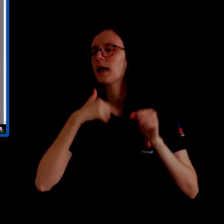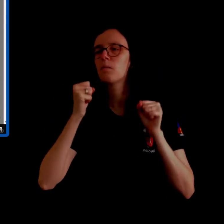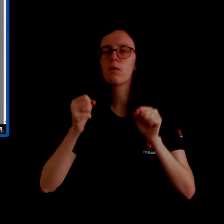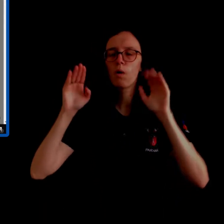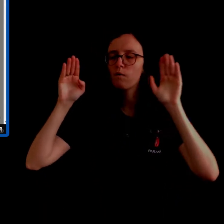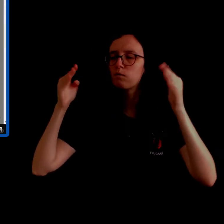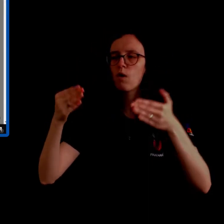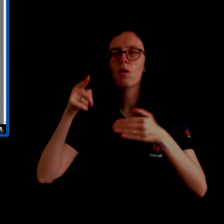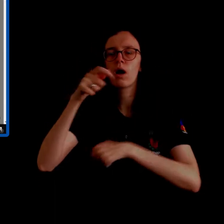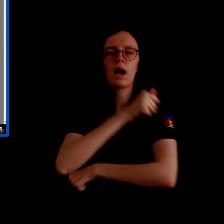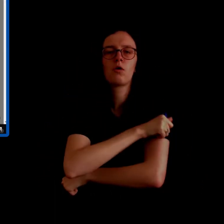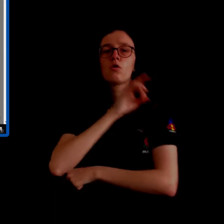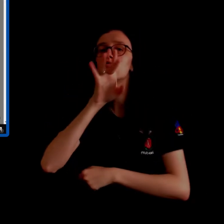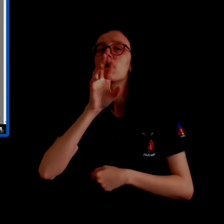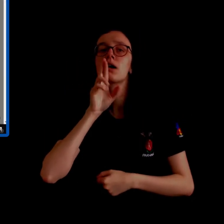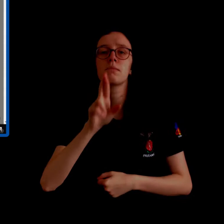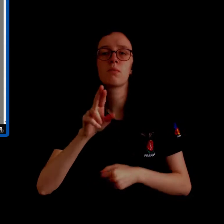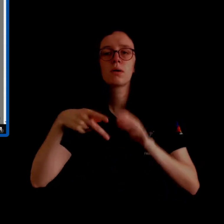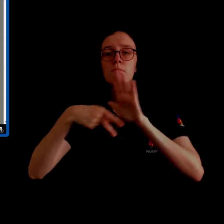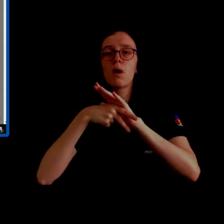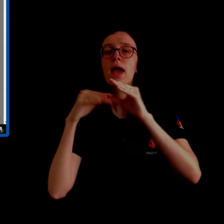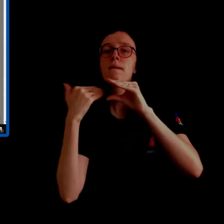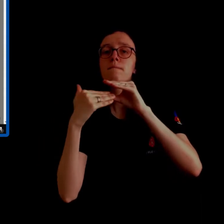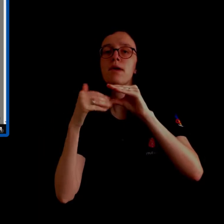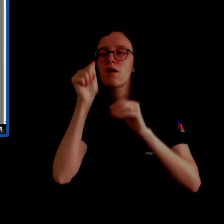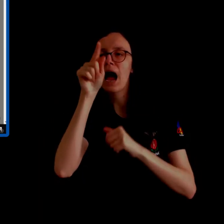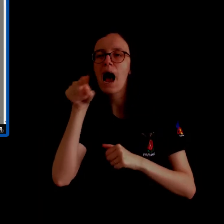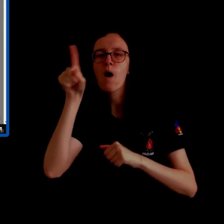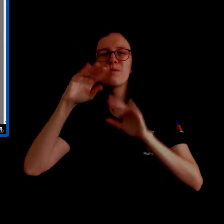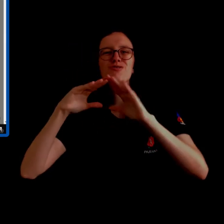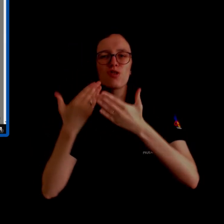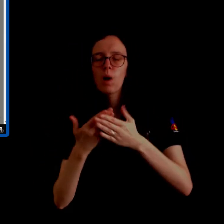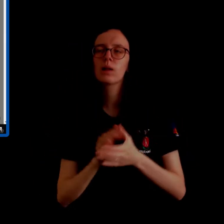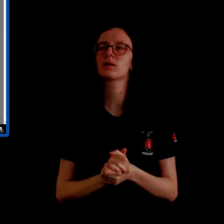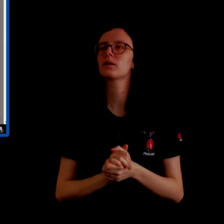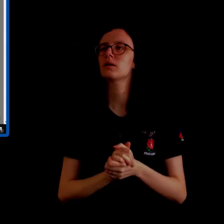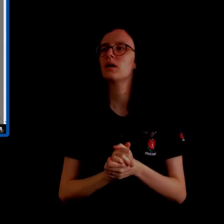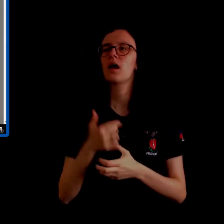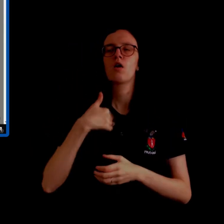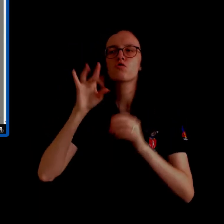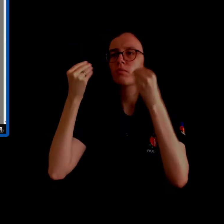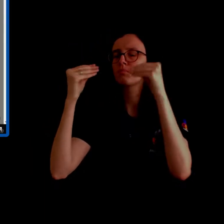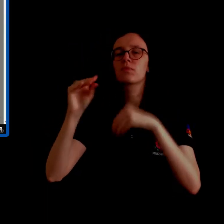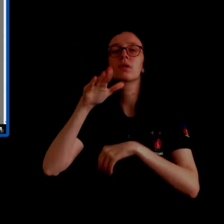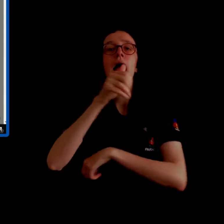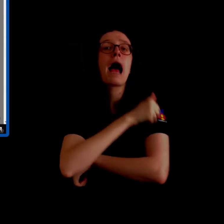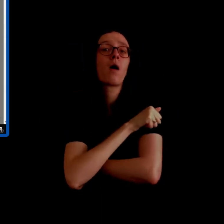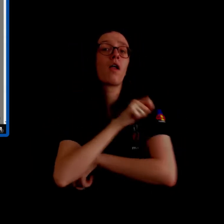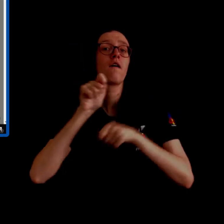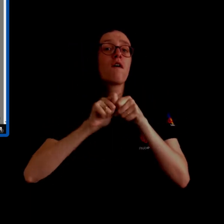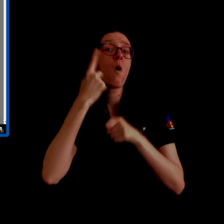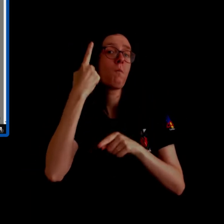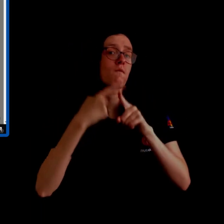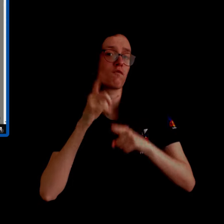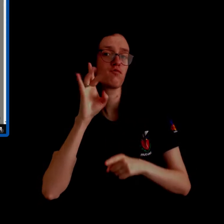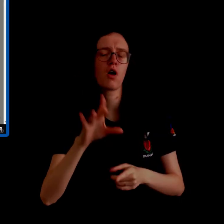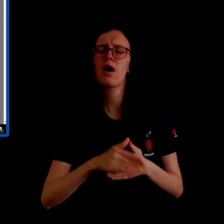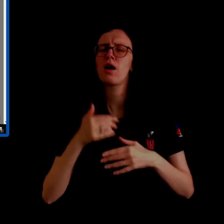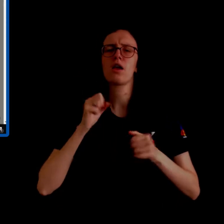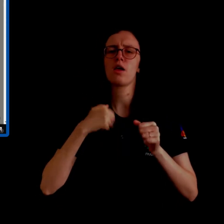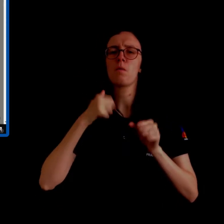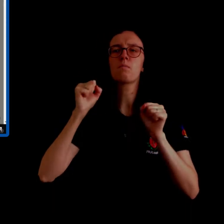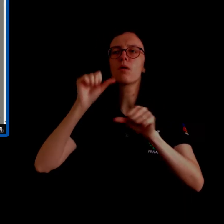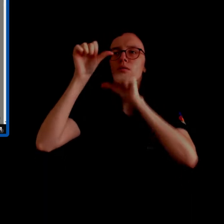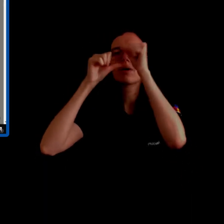só responda com @escola. Eu posso falar que ele só vai fazer essa atividade uma única vez. Eu posso mexer no que eu quiser